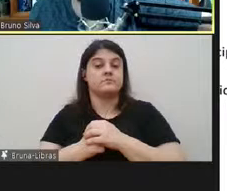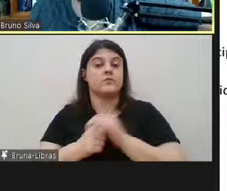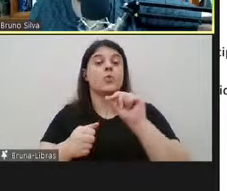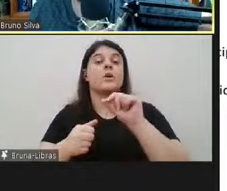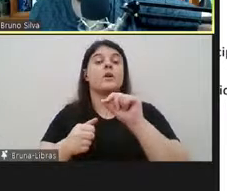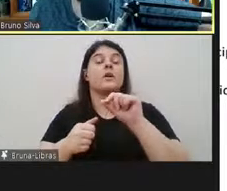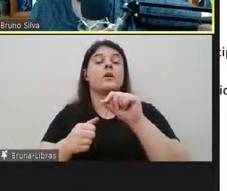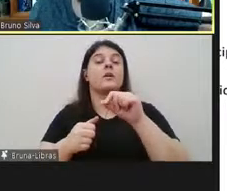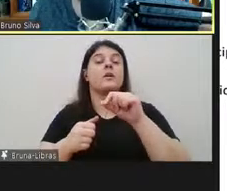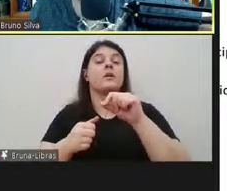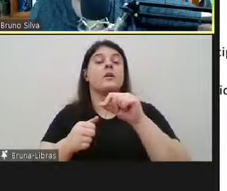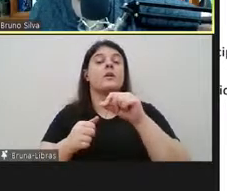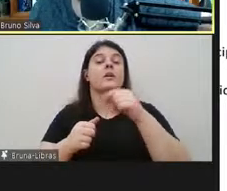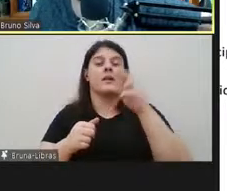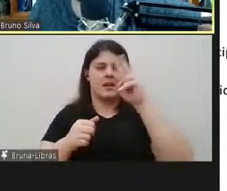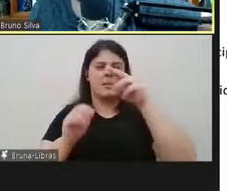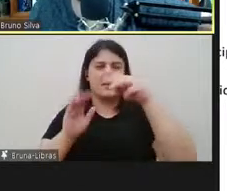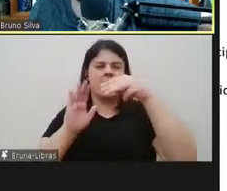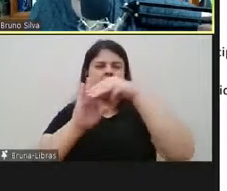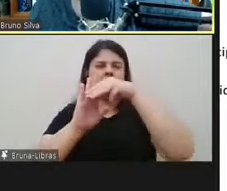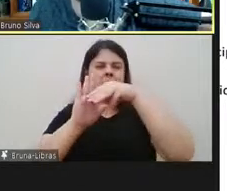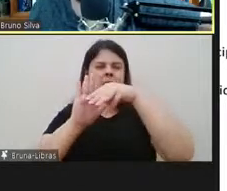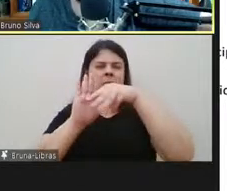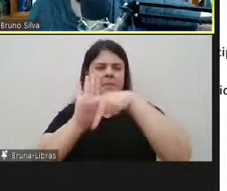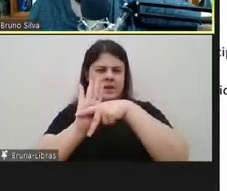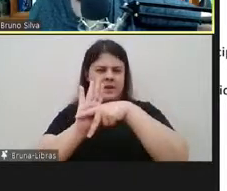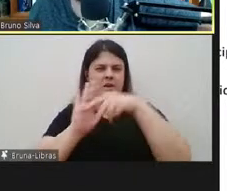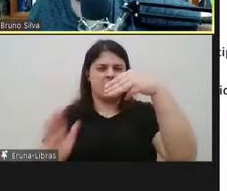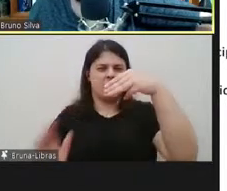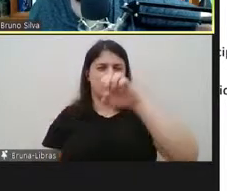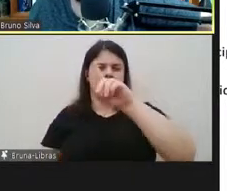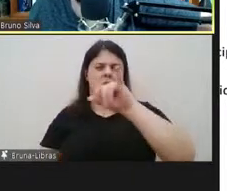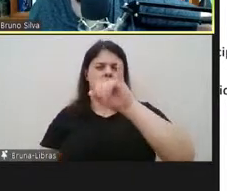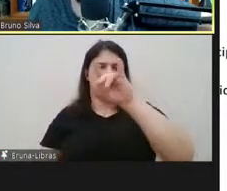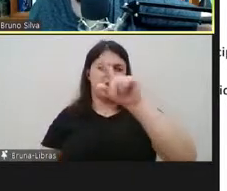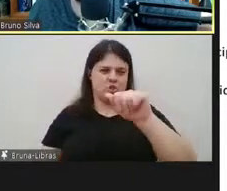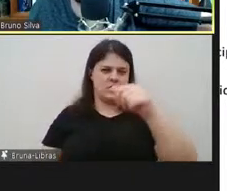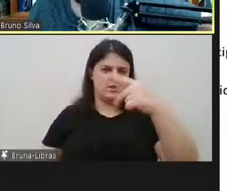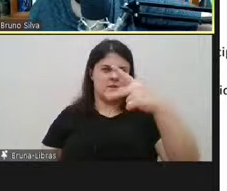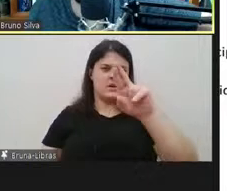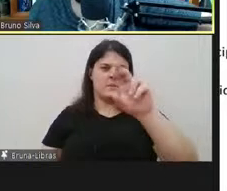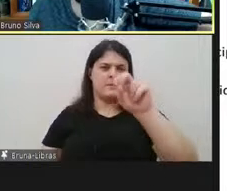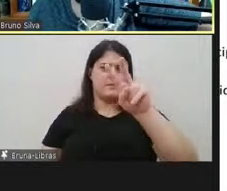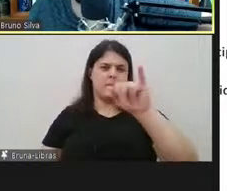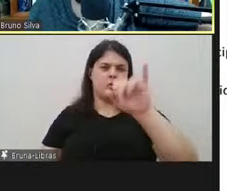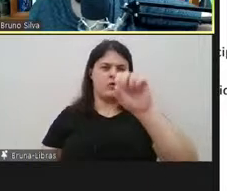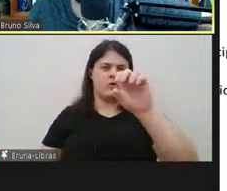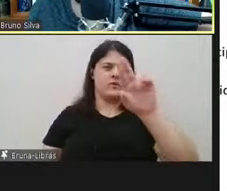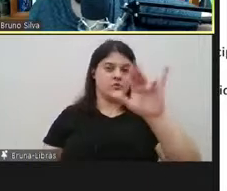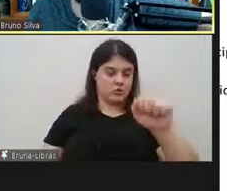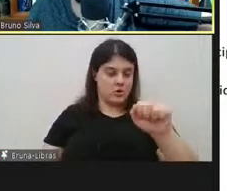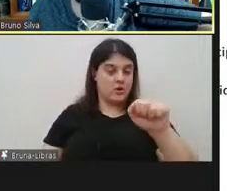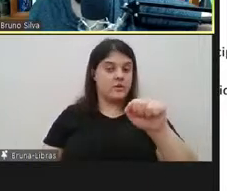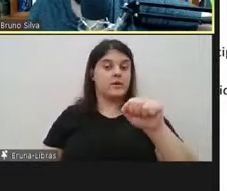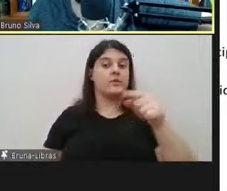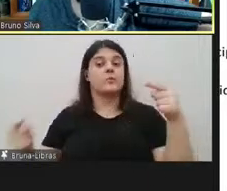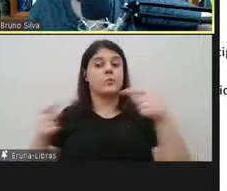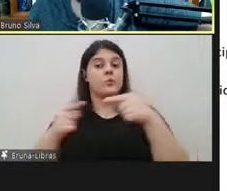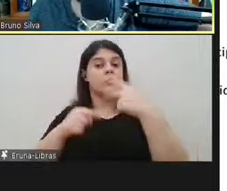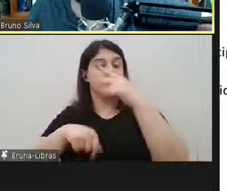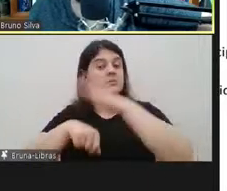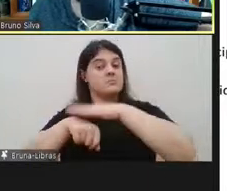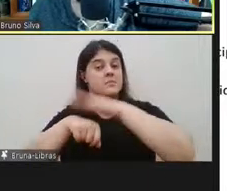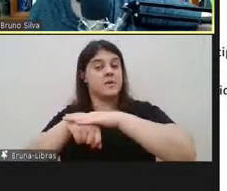medida é provisória já tem força de lei por exemplo né Isso é uma herança de um traço